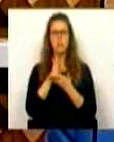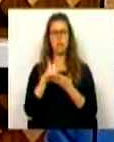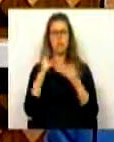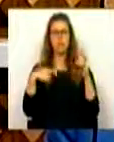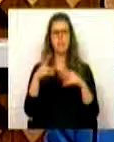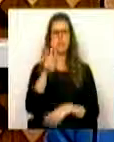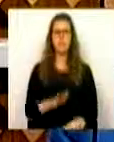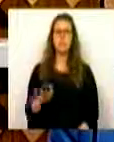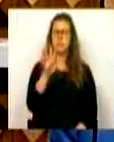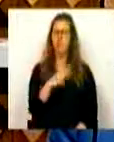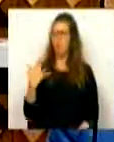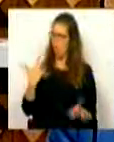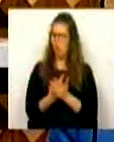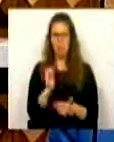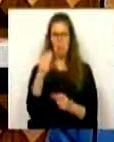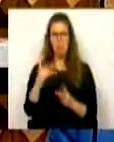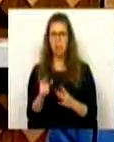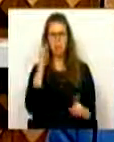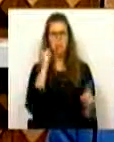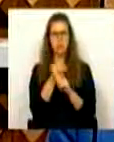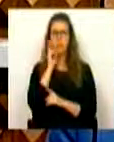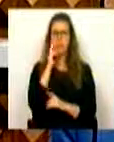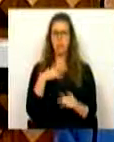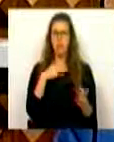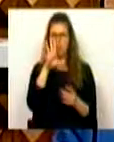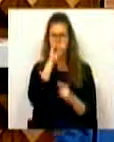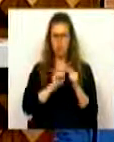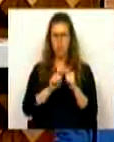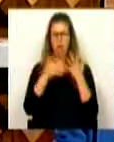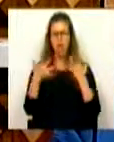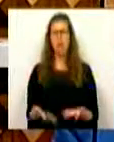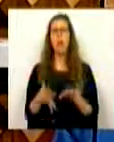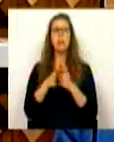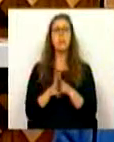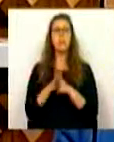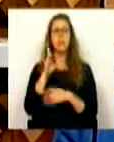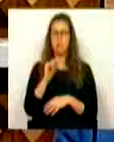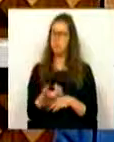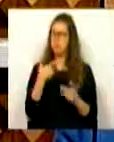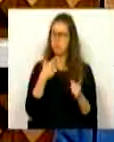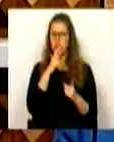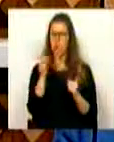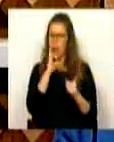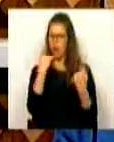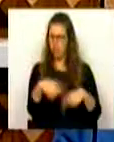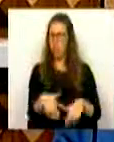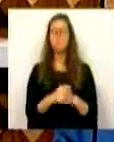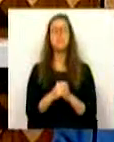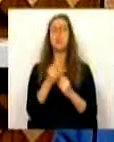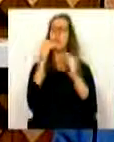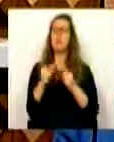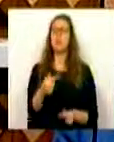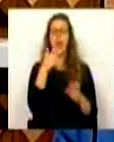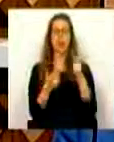nacional tem sido uma das prioridades e objetivos importantes da presente legislatura e com significativos resultados. A qualidade